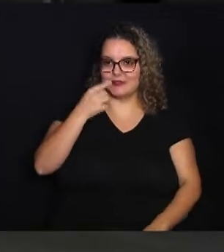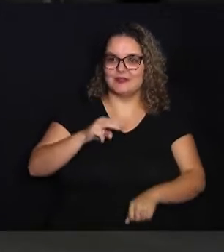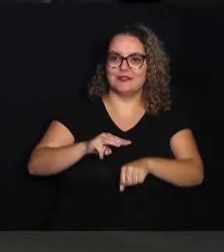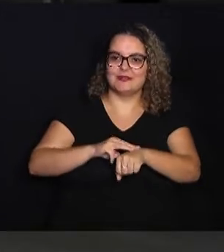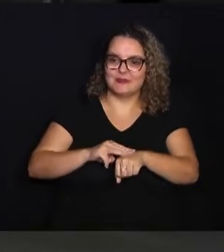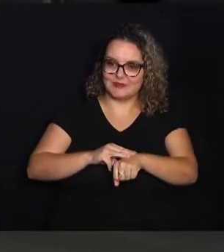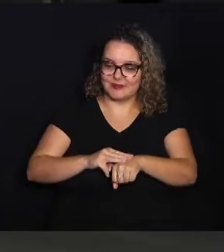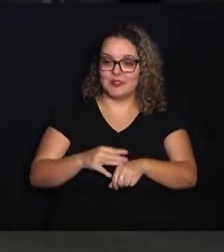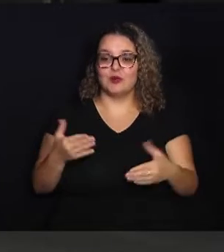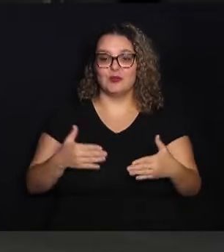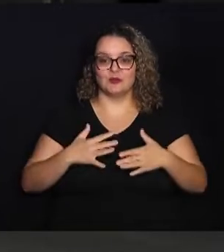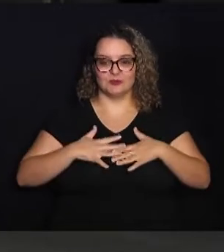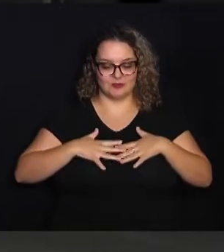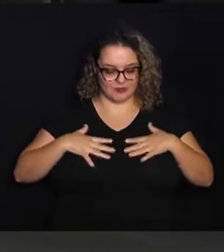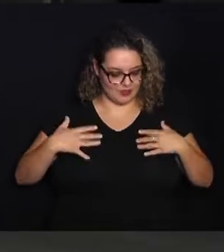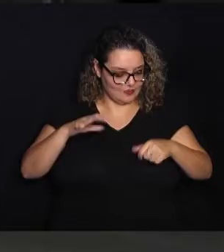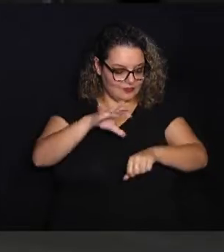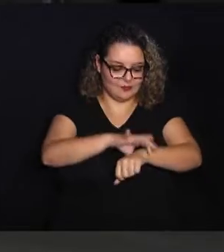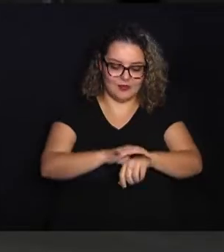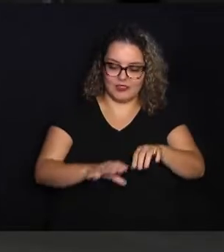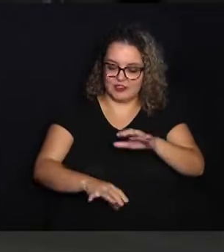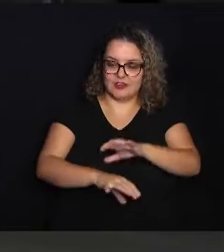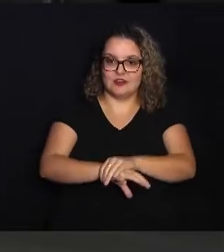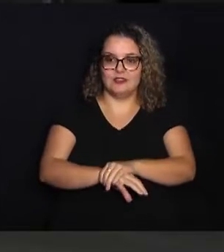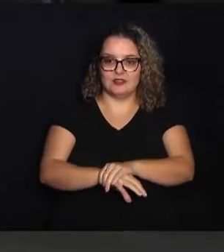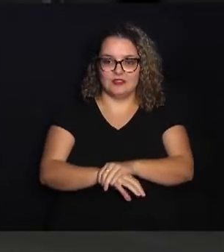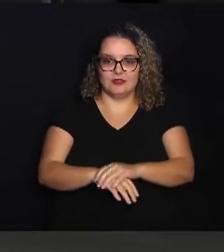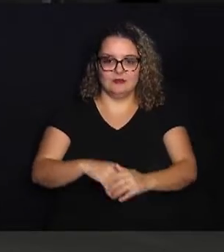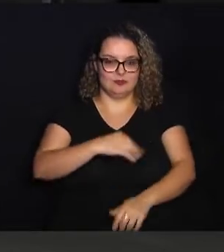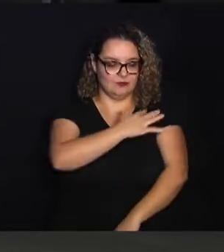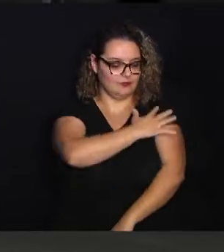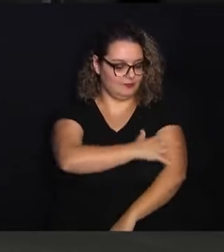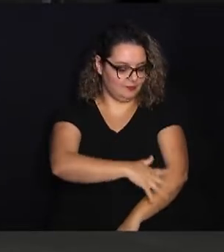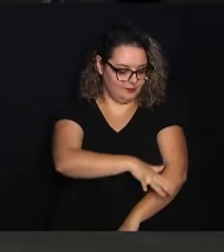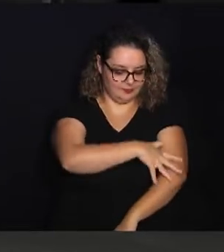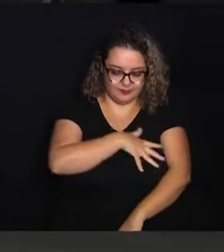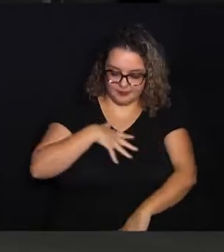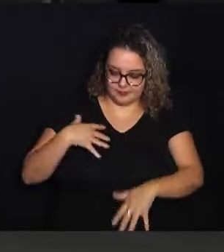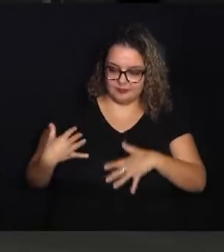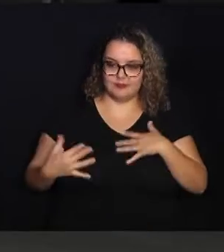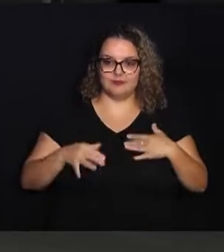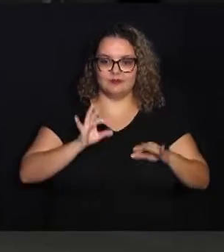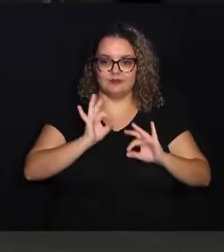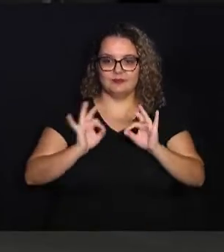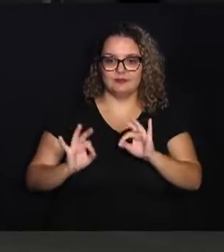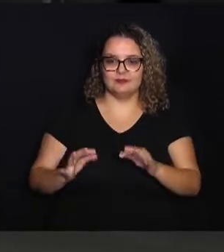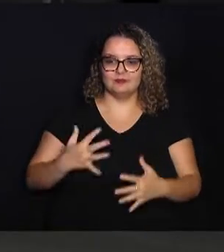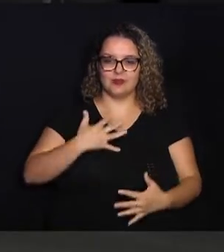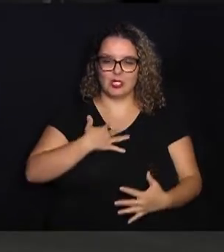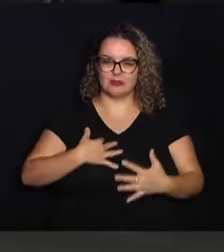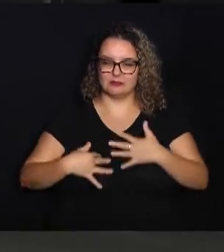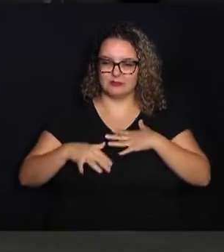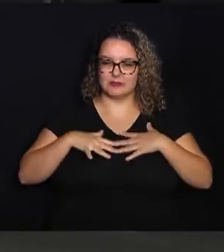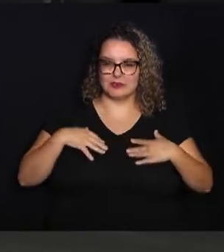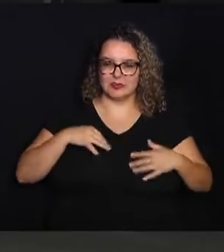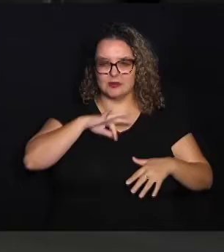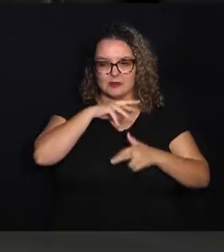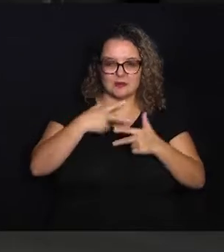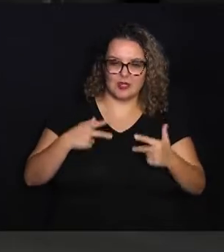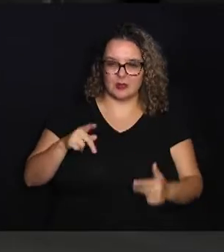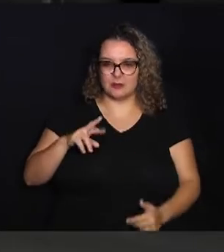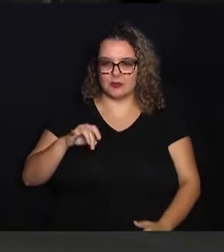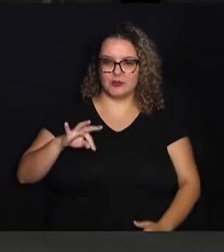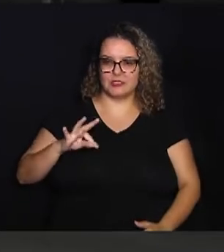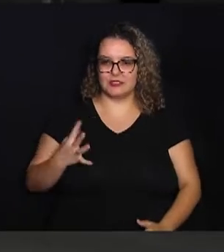castanhos. Hoje eu estou vestida com uma blusa de manga comprida, toda, ela tem um pouco de xadrez, um pouco de animal print, para quem